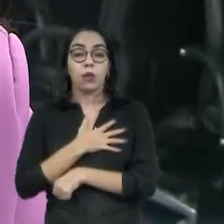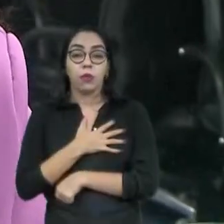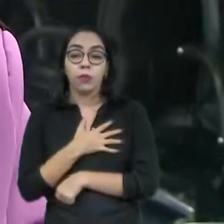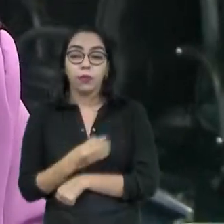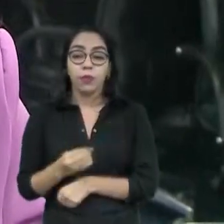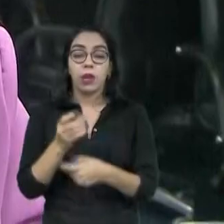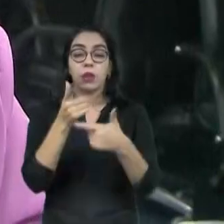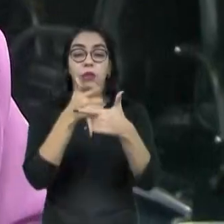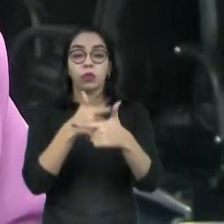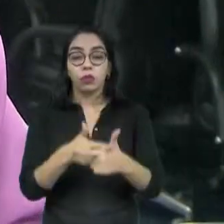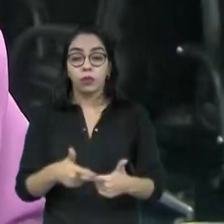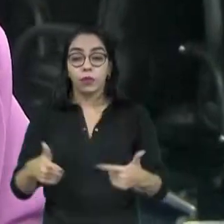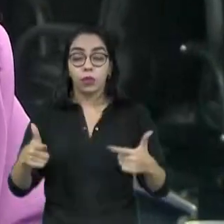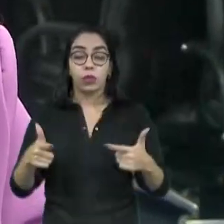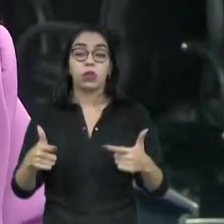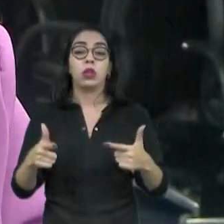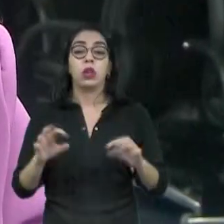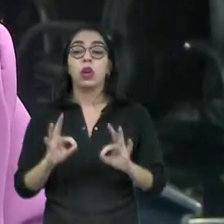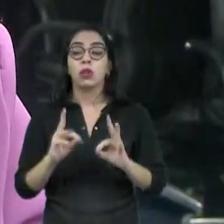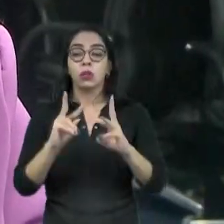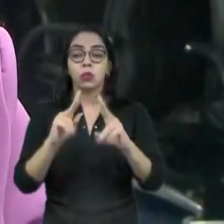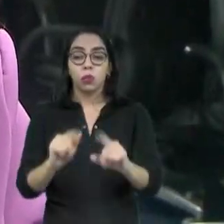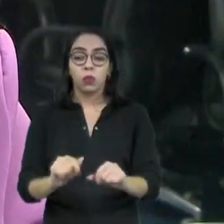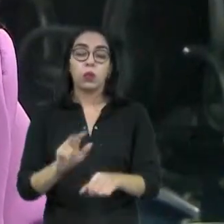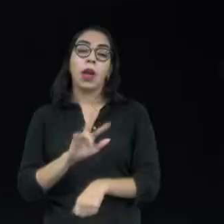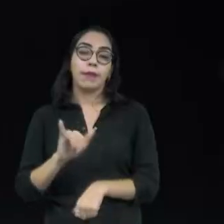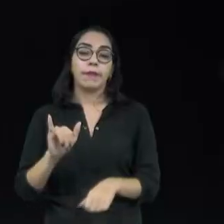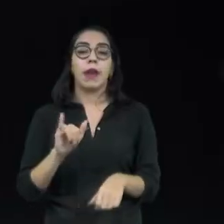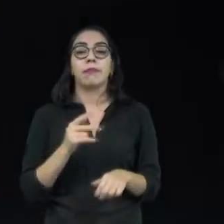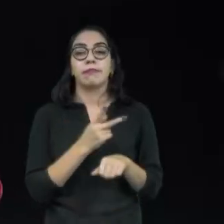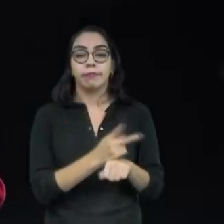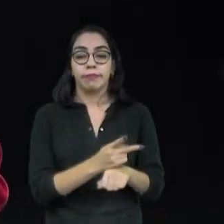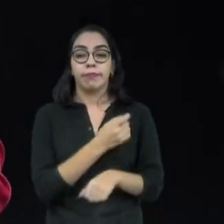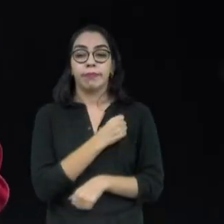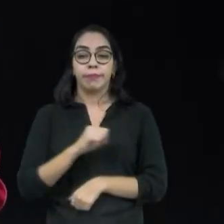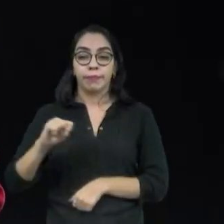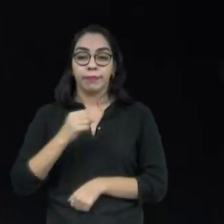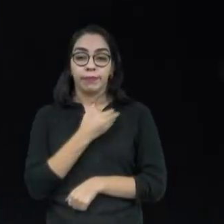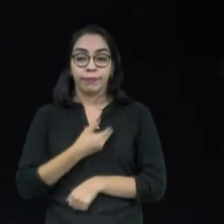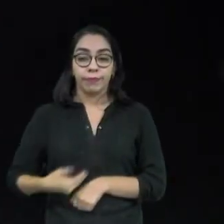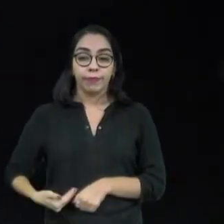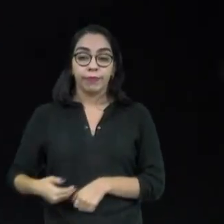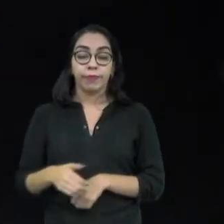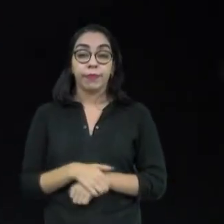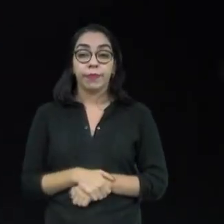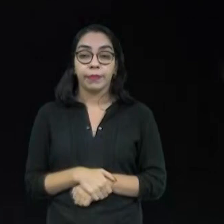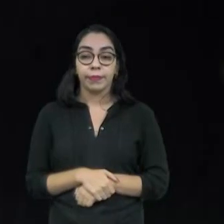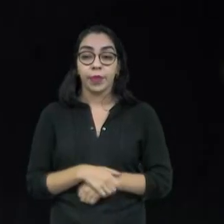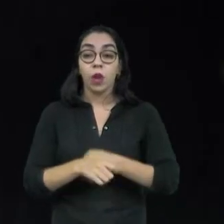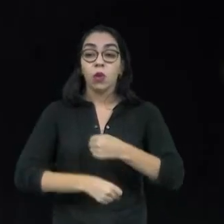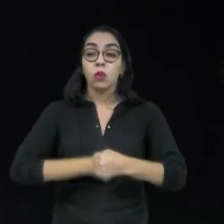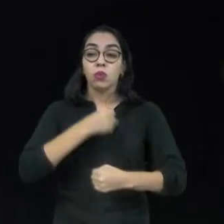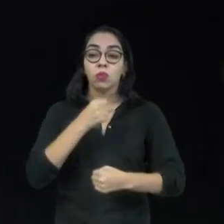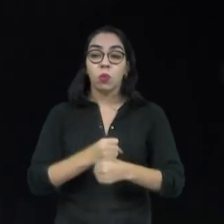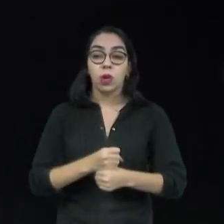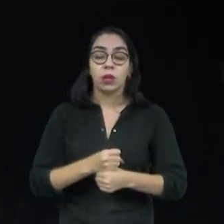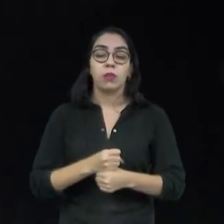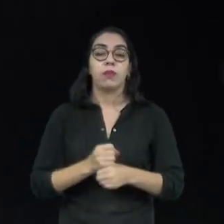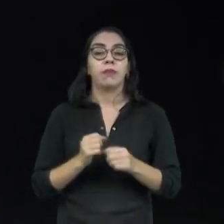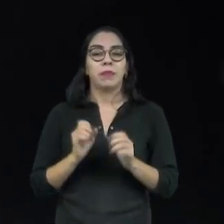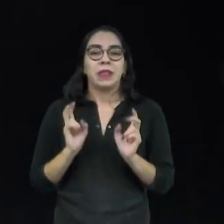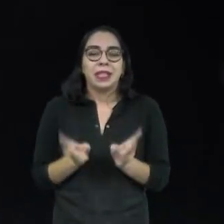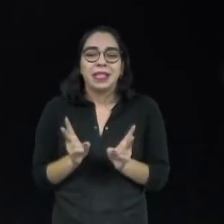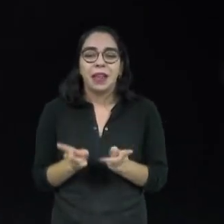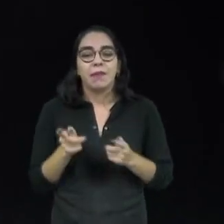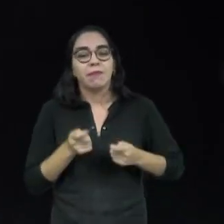então sempre essas questões batem à porta da Defensoria no fim do ano são muitas celebrações Natal